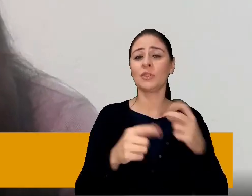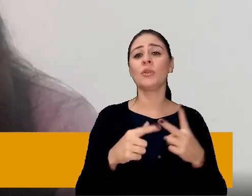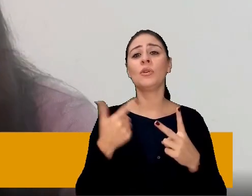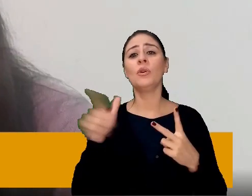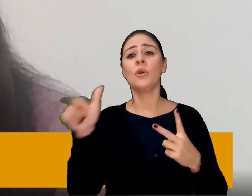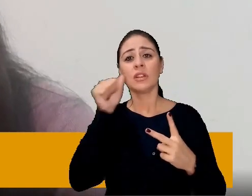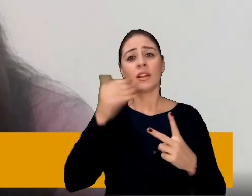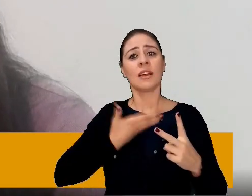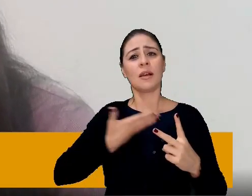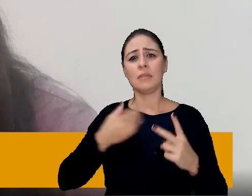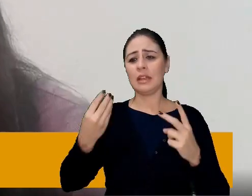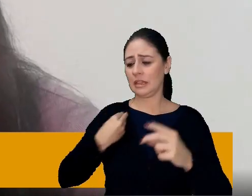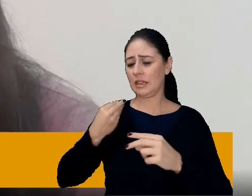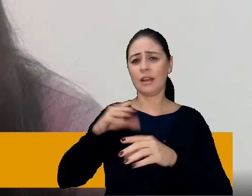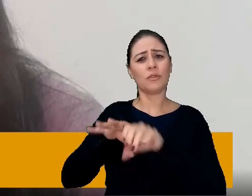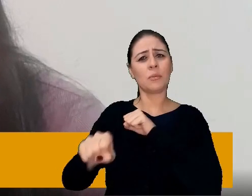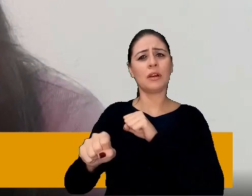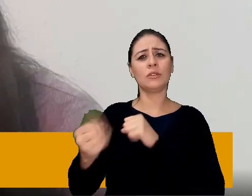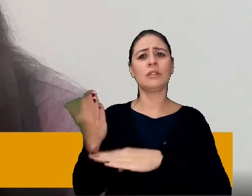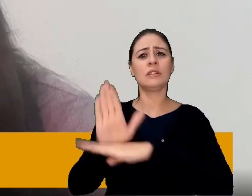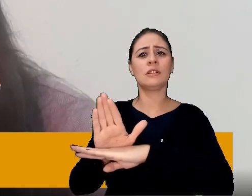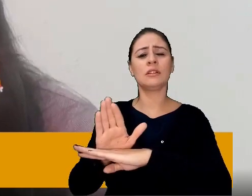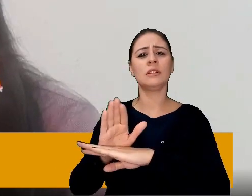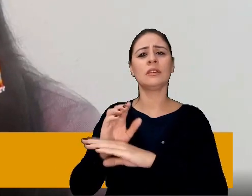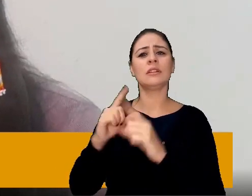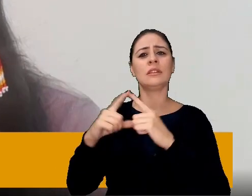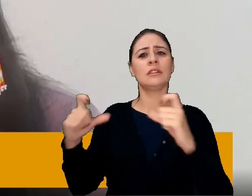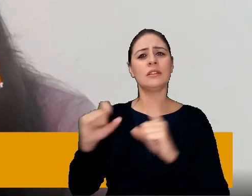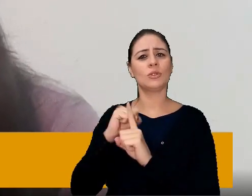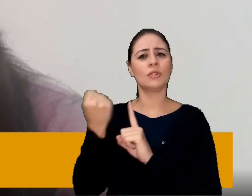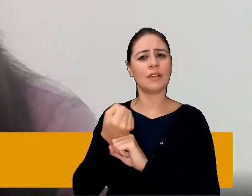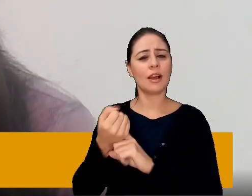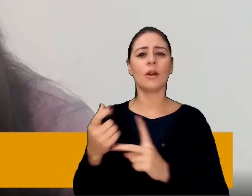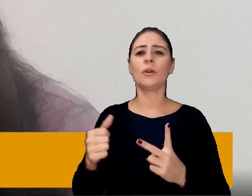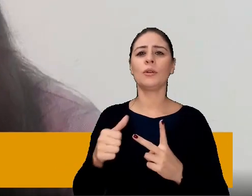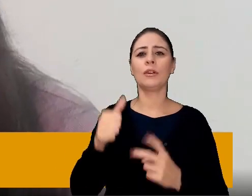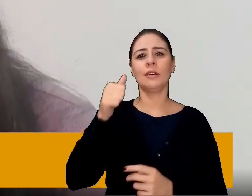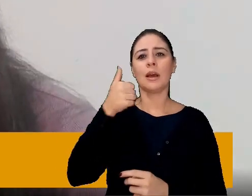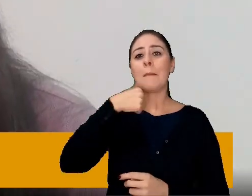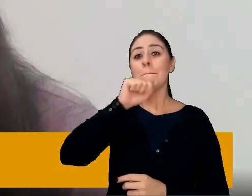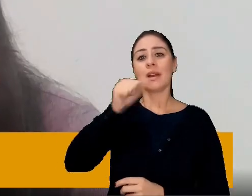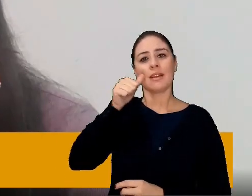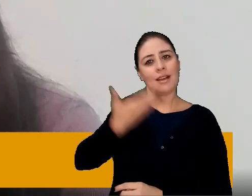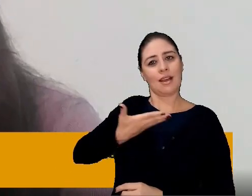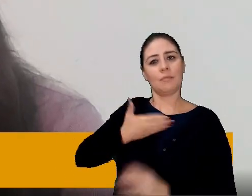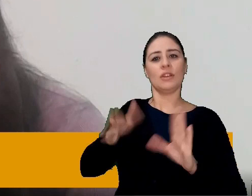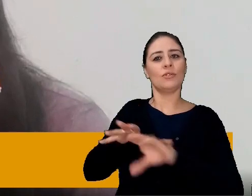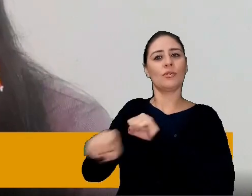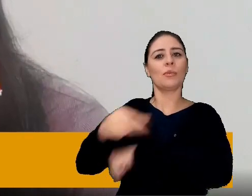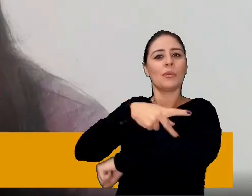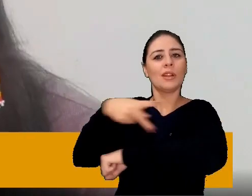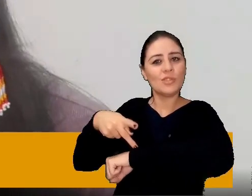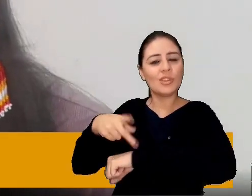faz fisioterapia, está quase se formando, a minha outra amiga está se formando também em serviço social, eu faço ciências sociais, a mãe